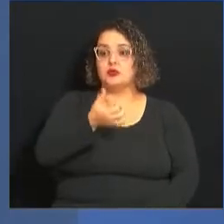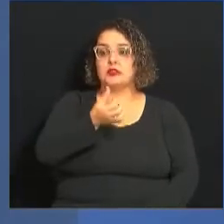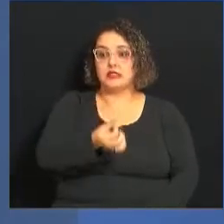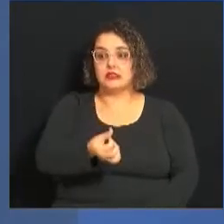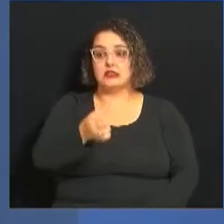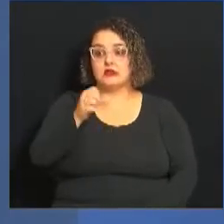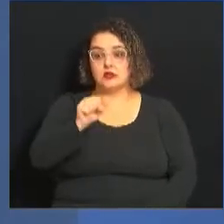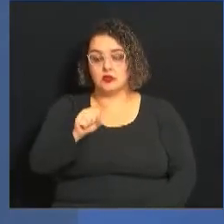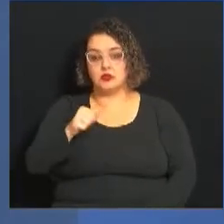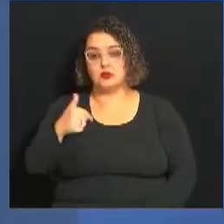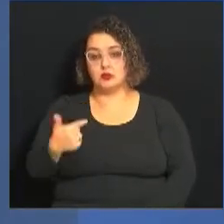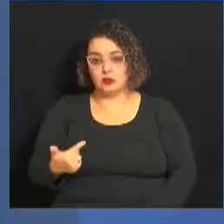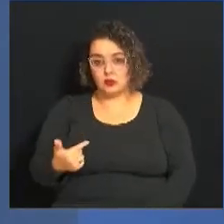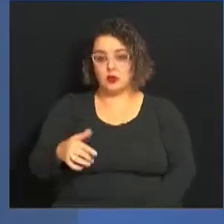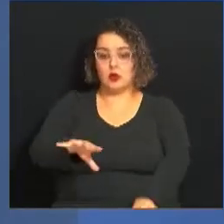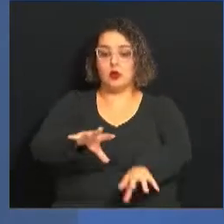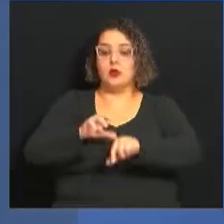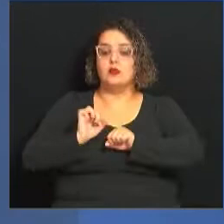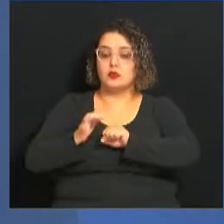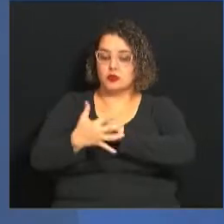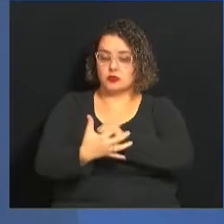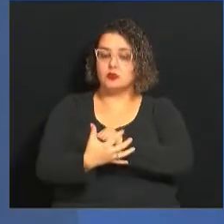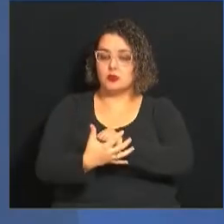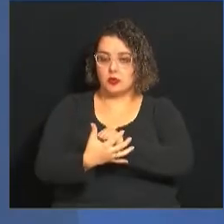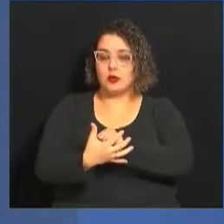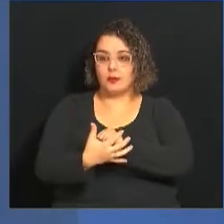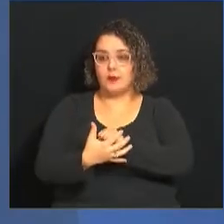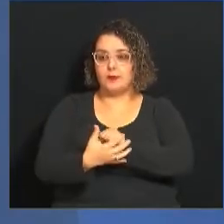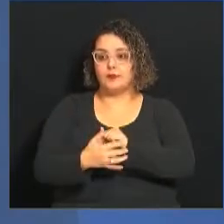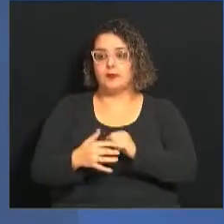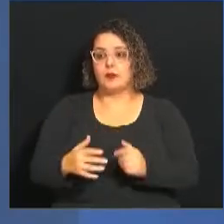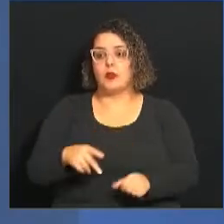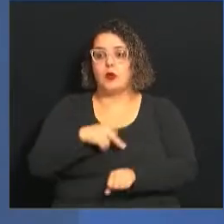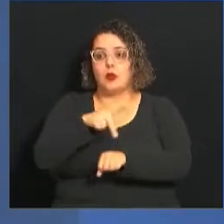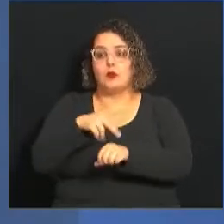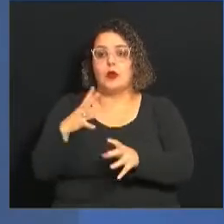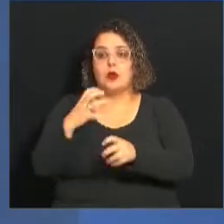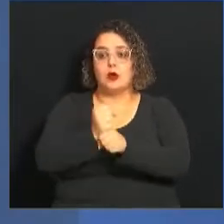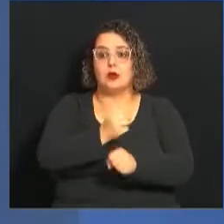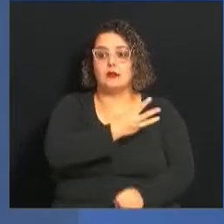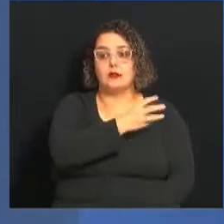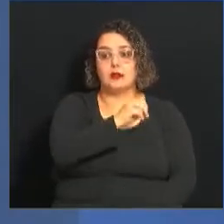21.682 novos casos da Covid-19. Com isso, o país soma